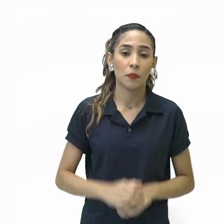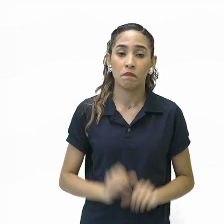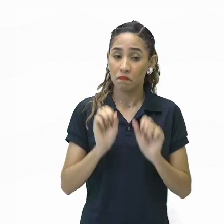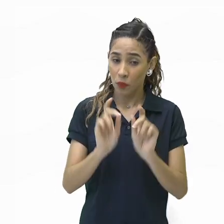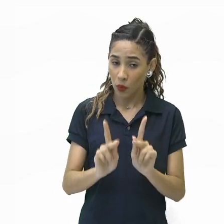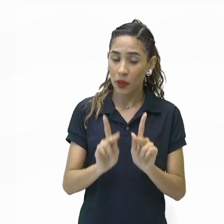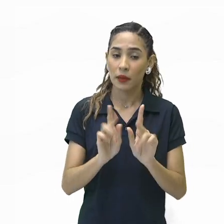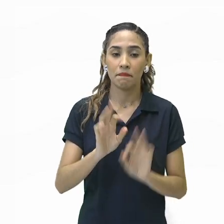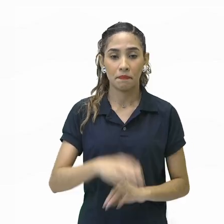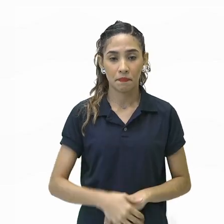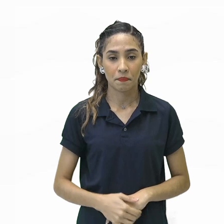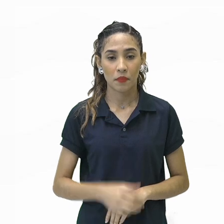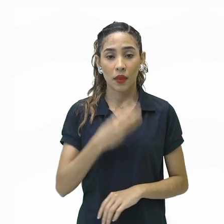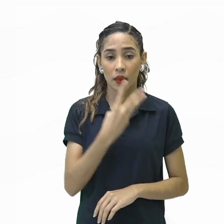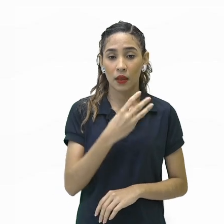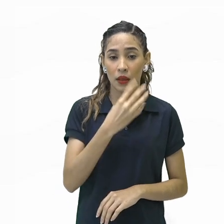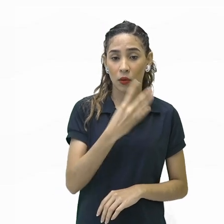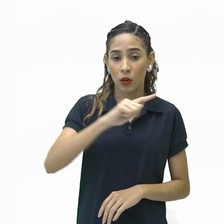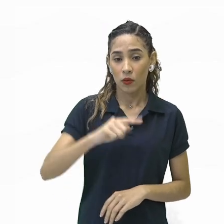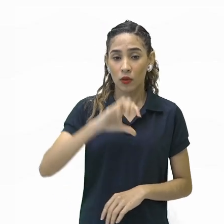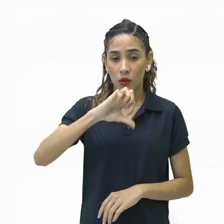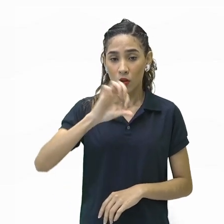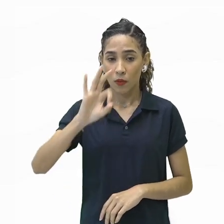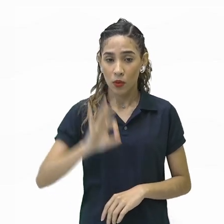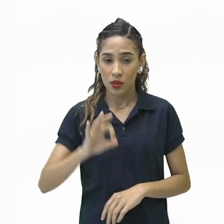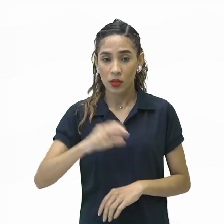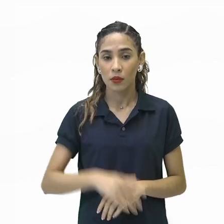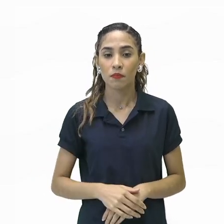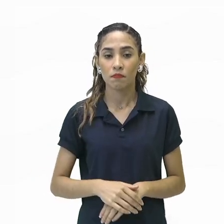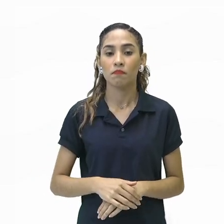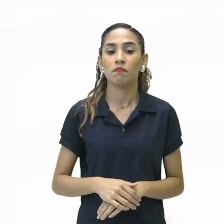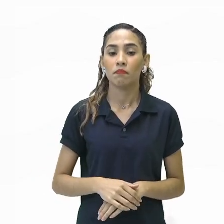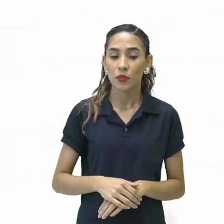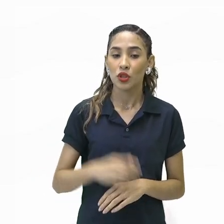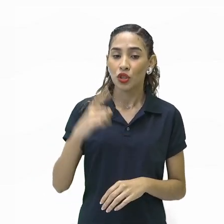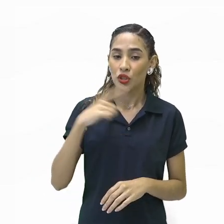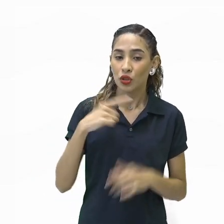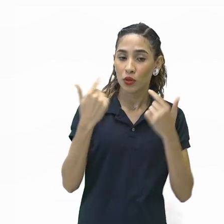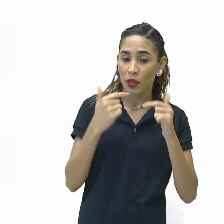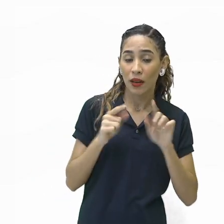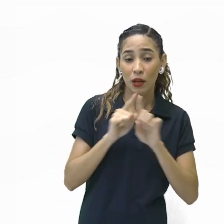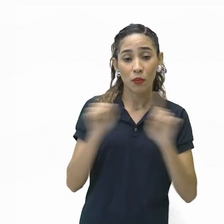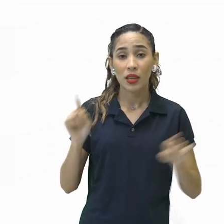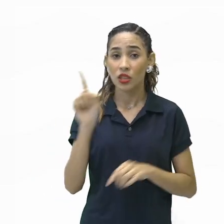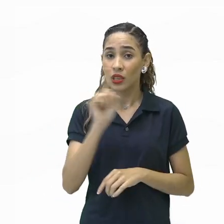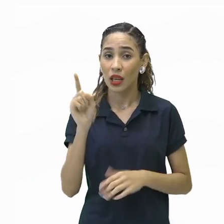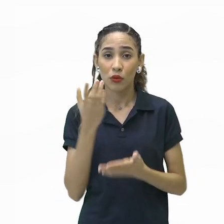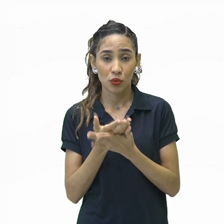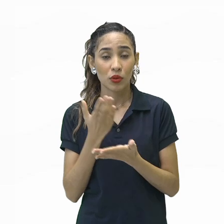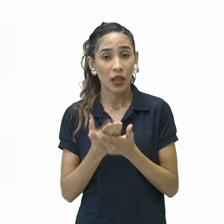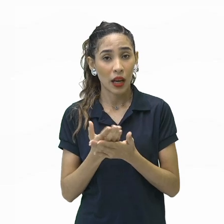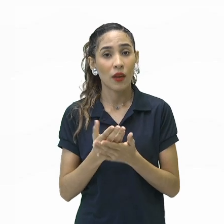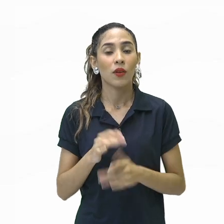preparando. 34% estavam ocupados e não estudavam, é uma situação aí também